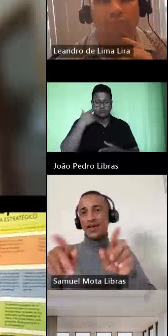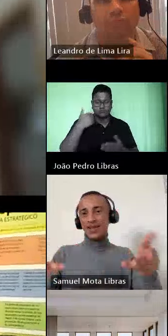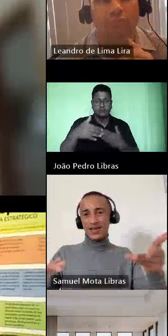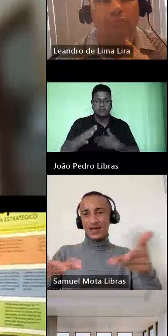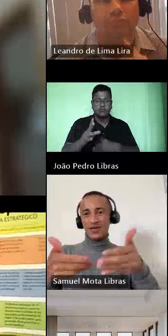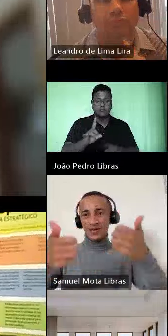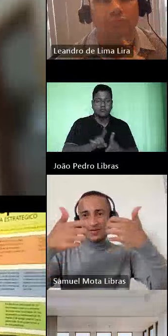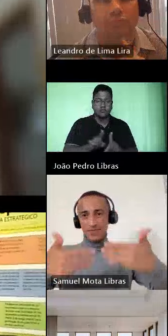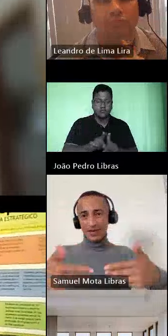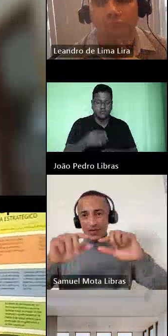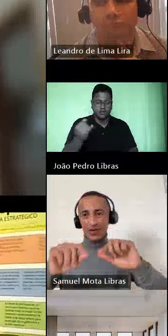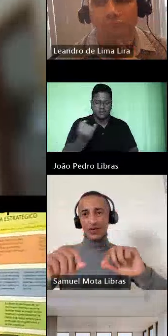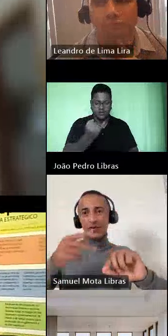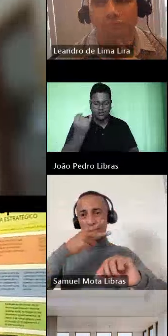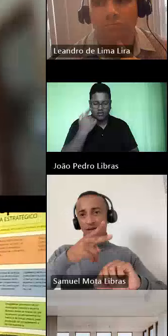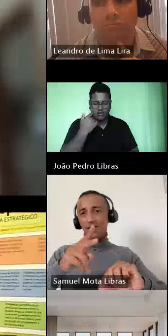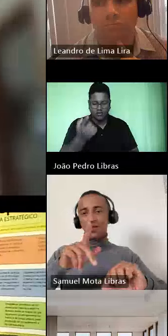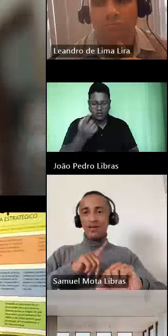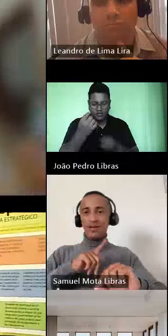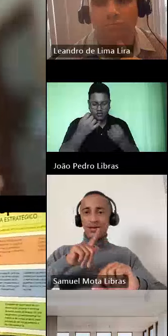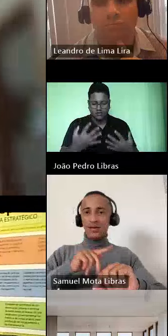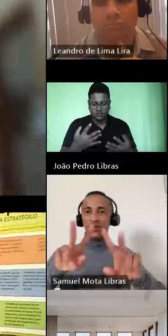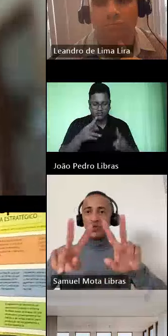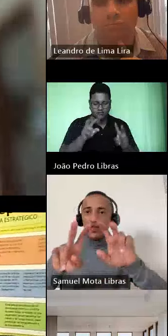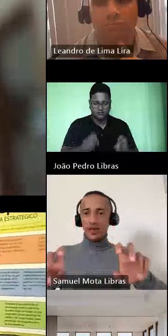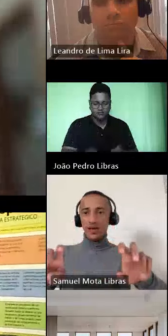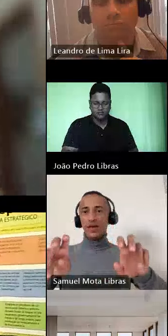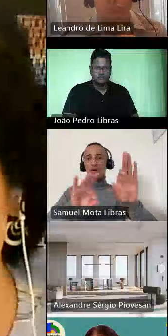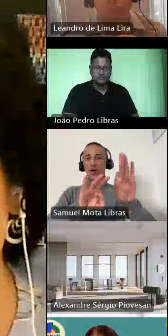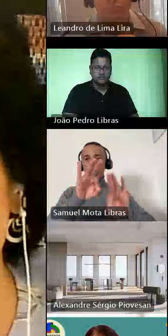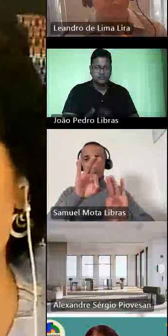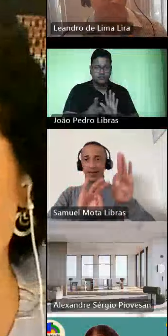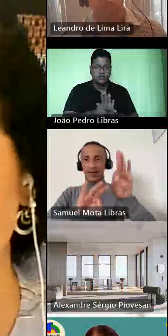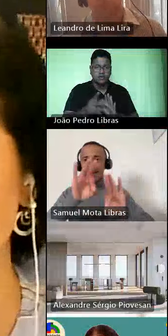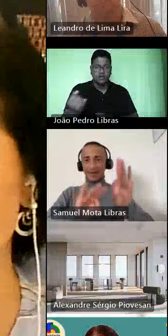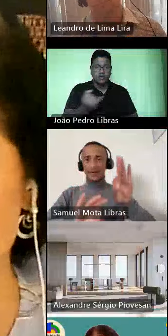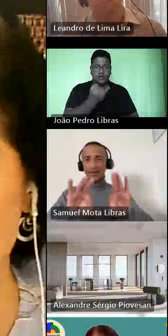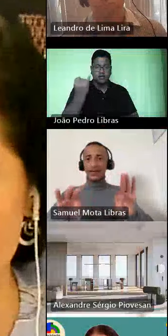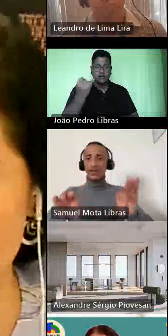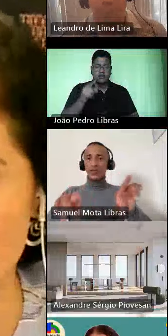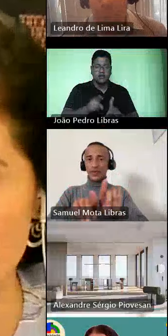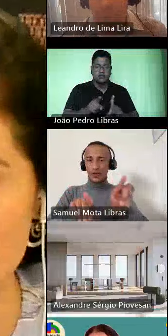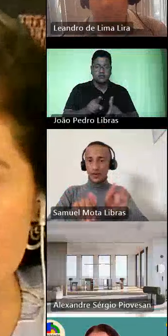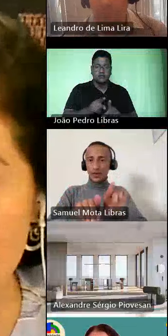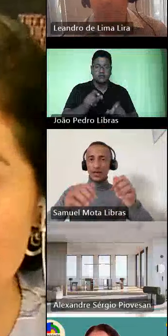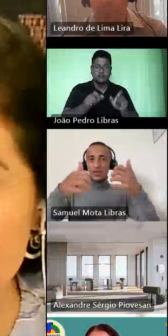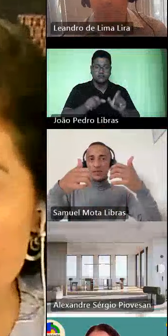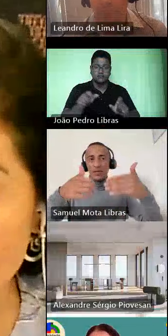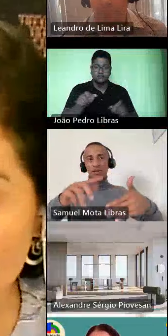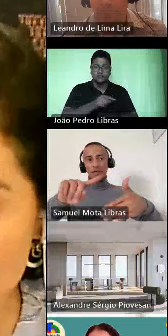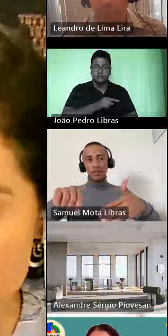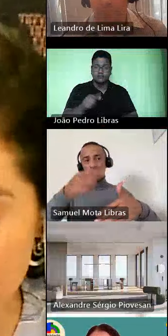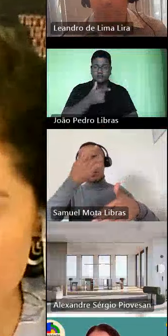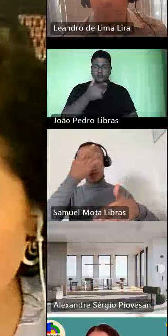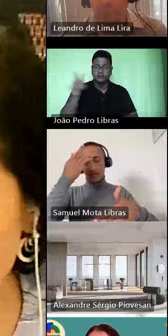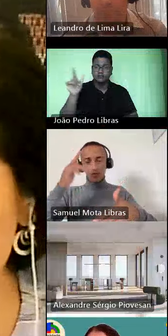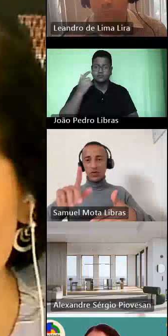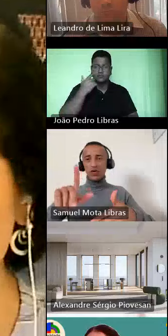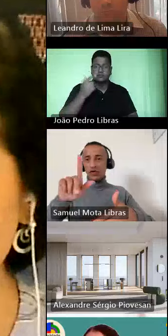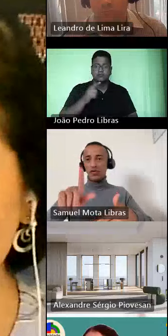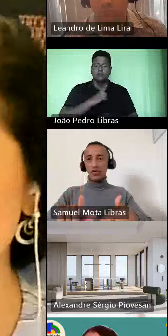que acho que você trouxe essa questão da institucionalização né documentar que é muito importante deixar também pros próximos gestores mas tem um outro